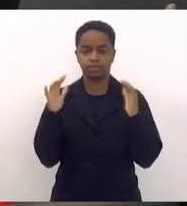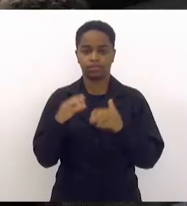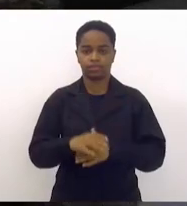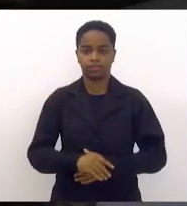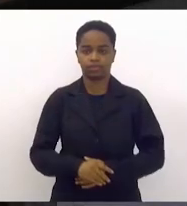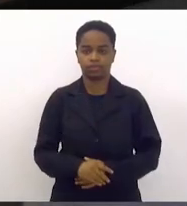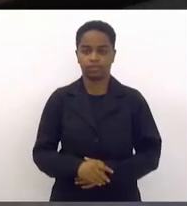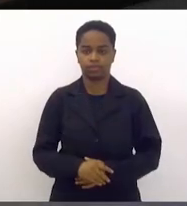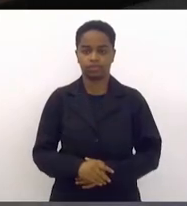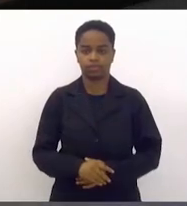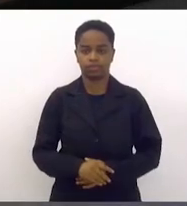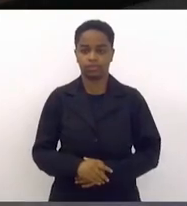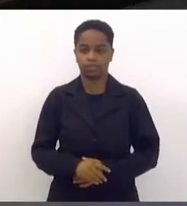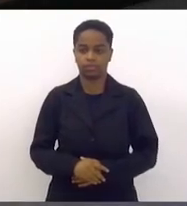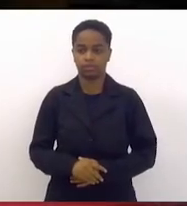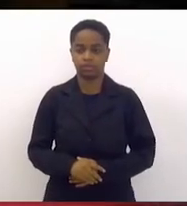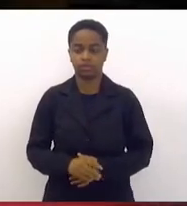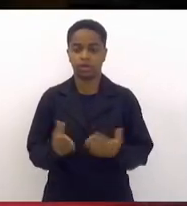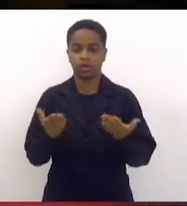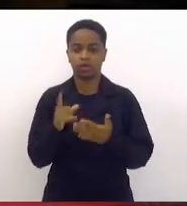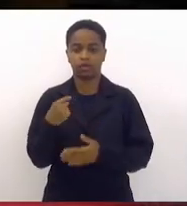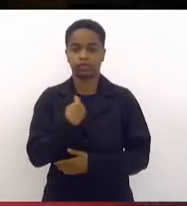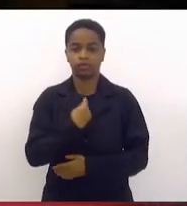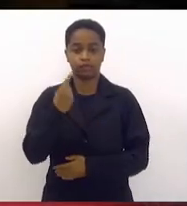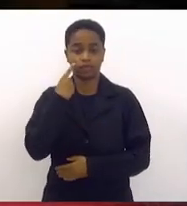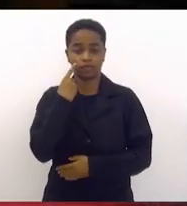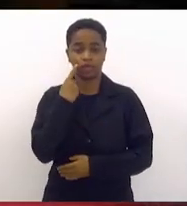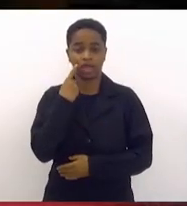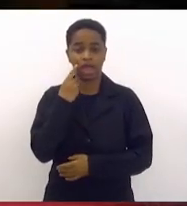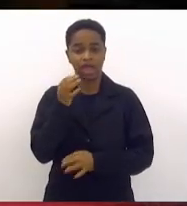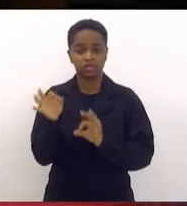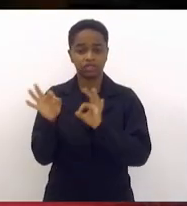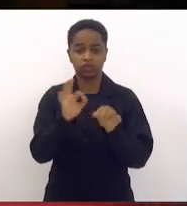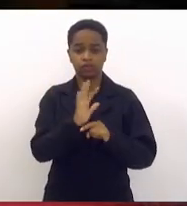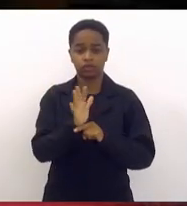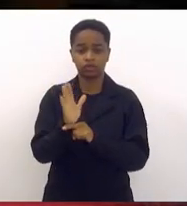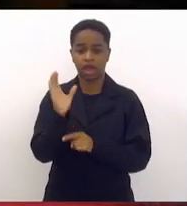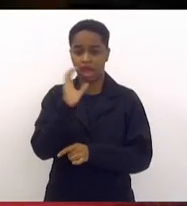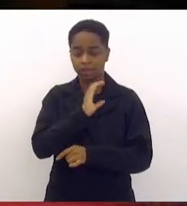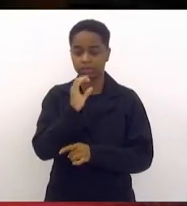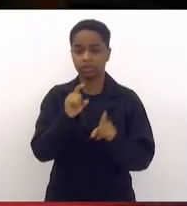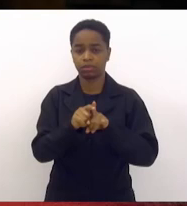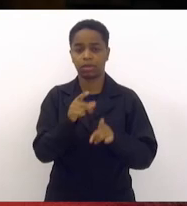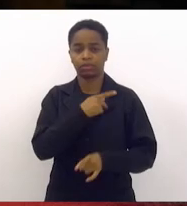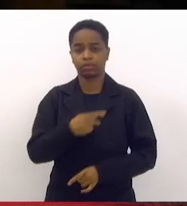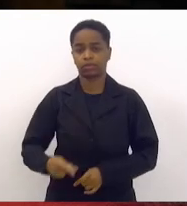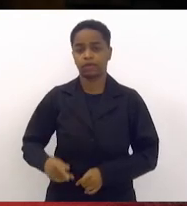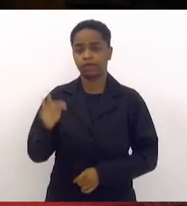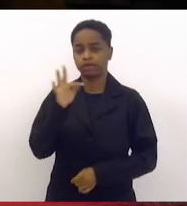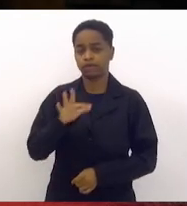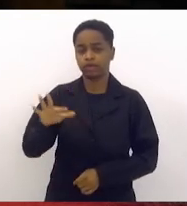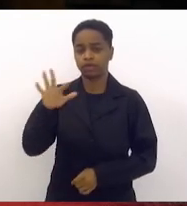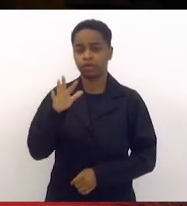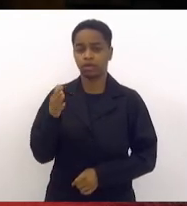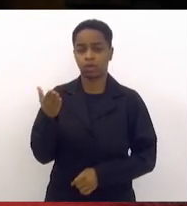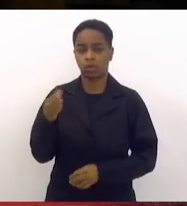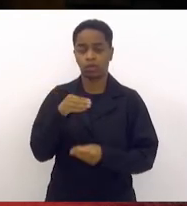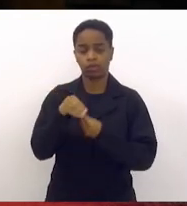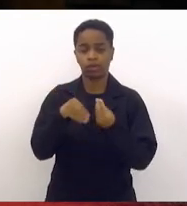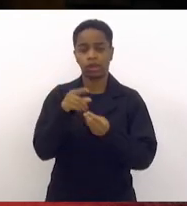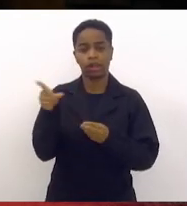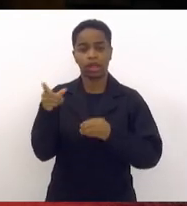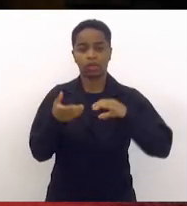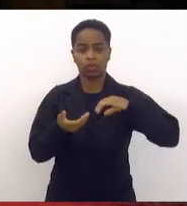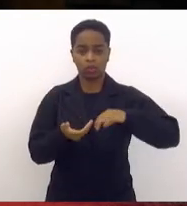propósito a gente vai ver um vídeo também muito rápido do deputado federal presidente da frente parlamentar Mista do Congresso